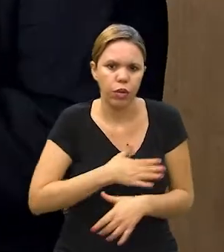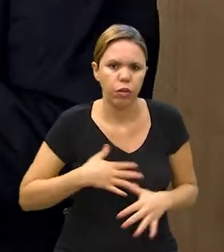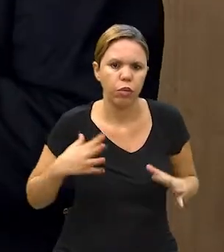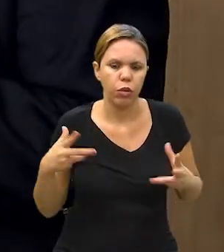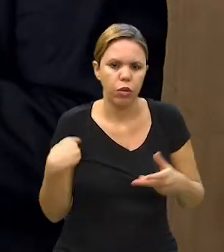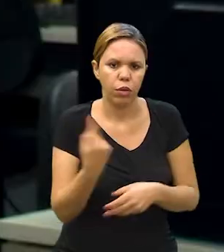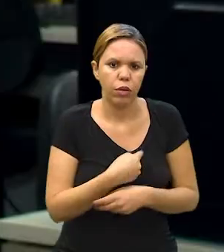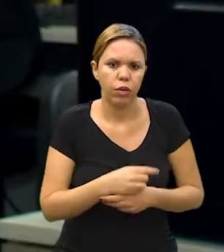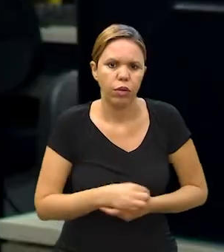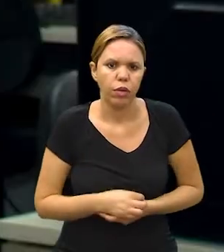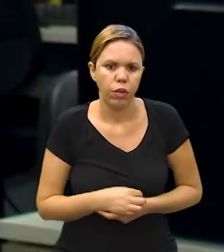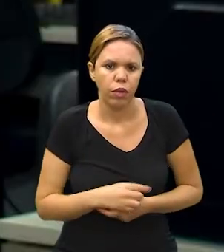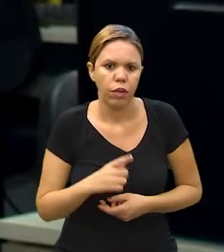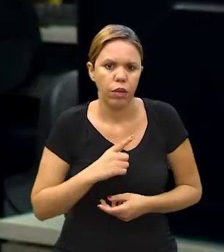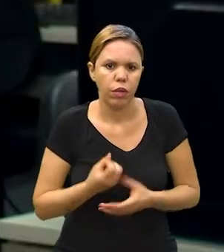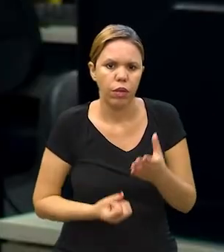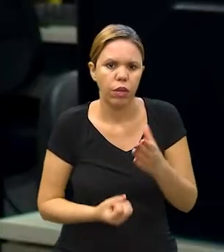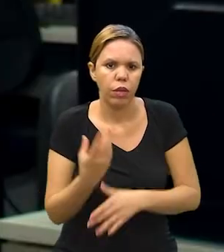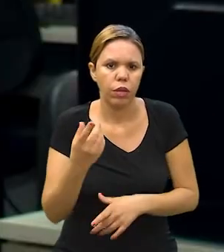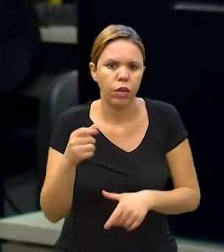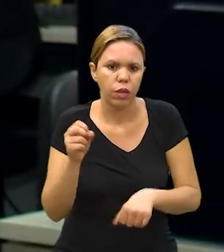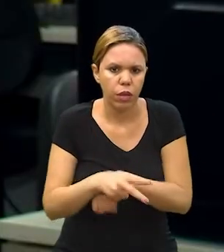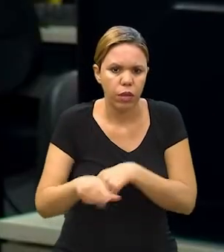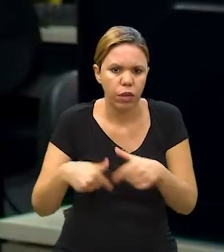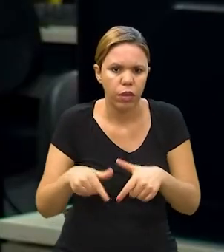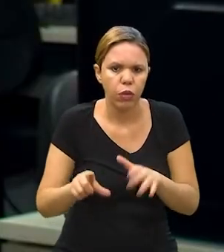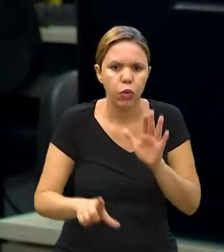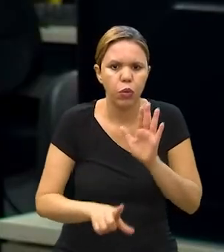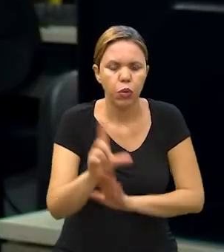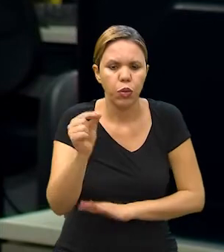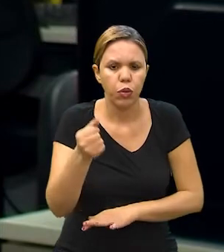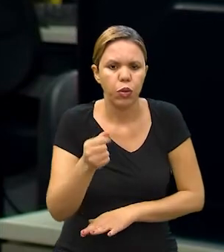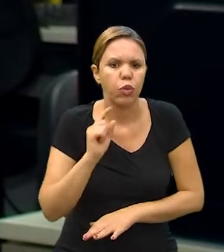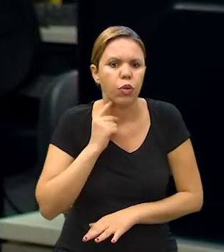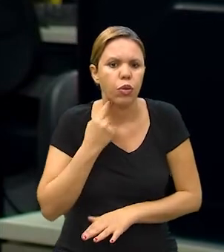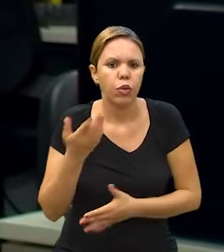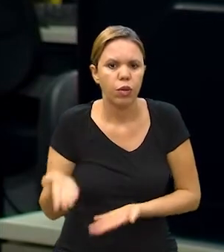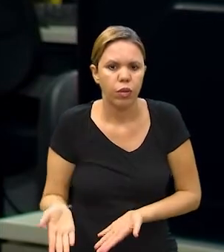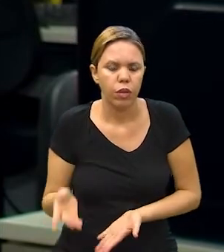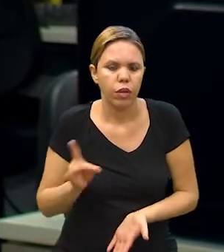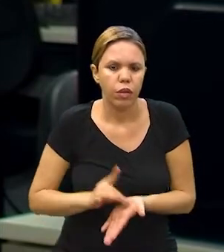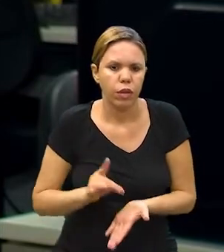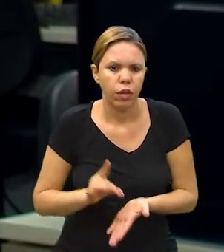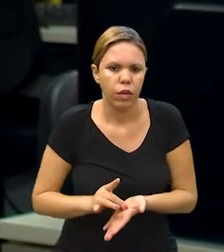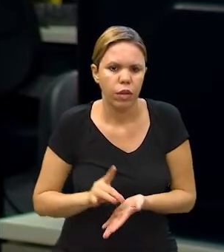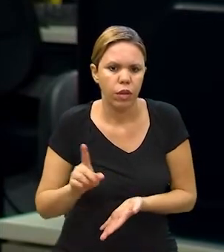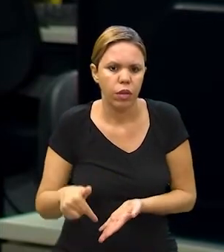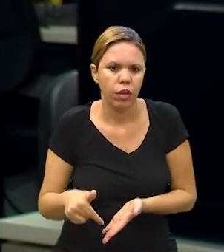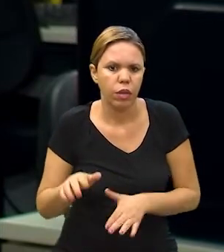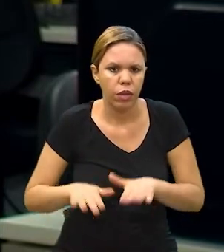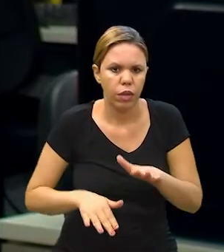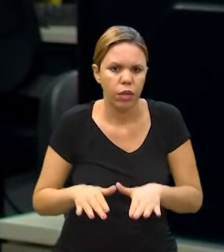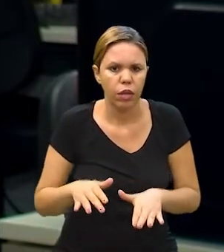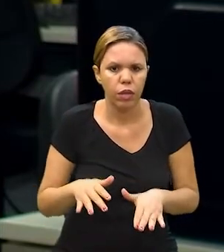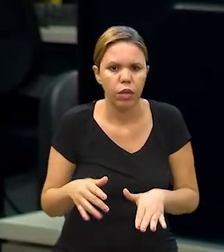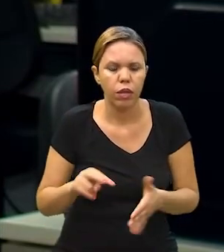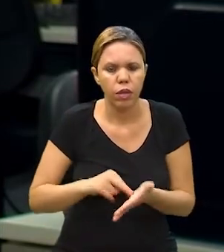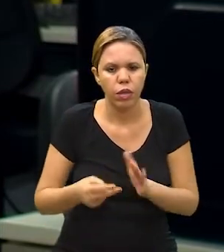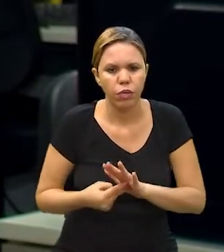nós, tem a ver com geração de emprego, de renda. A gente chama de lixo, mas na verdade, esse resíduo, na verdade, muitas vezes ele é ouro,